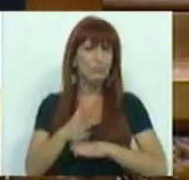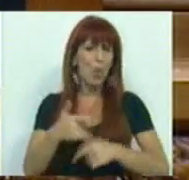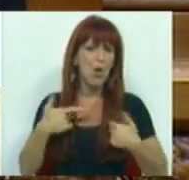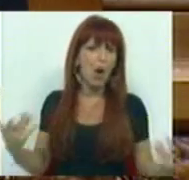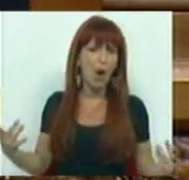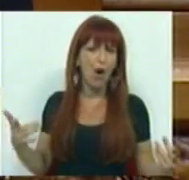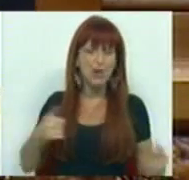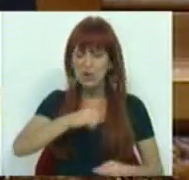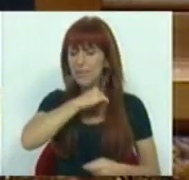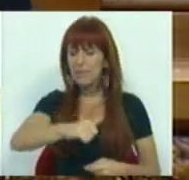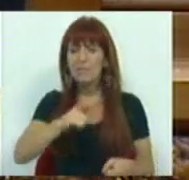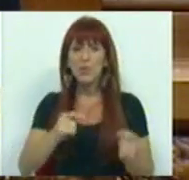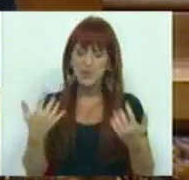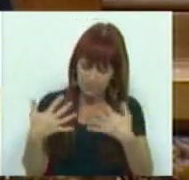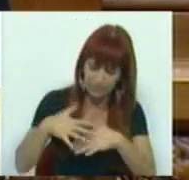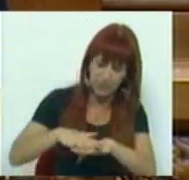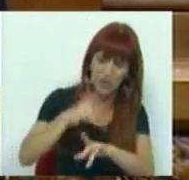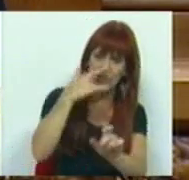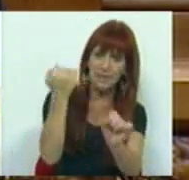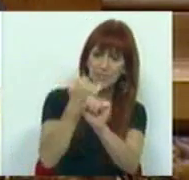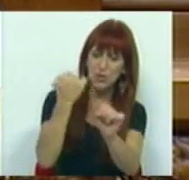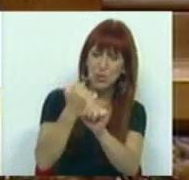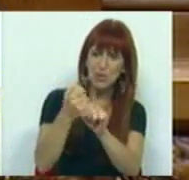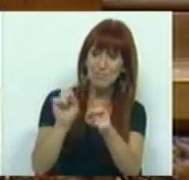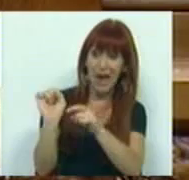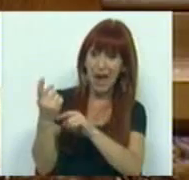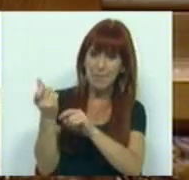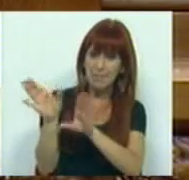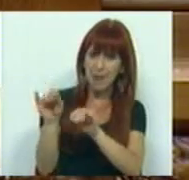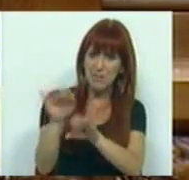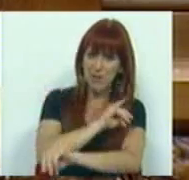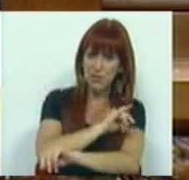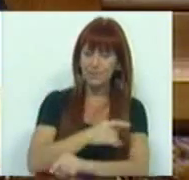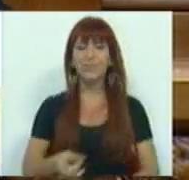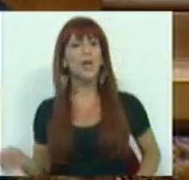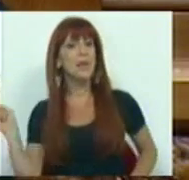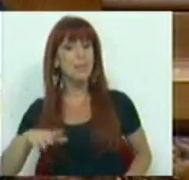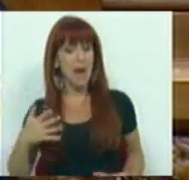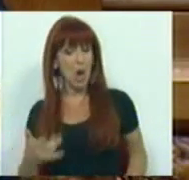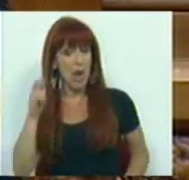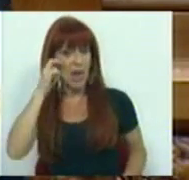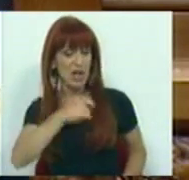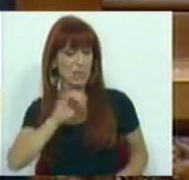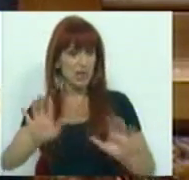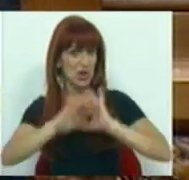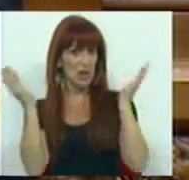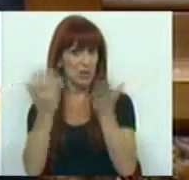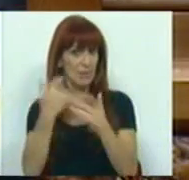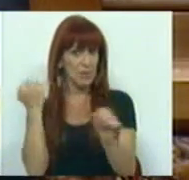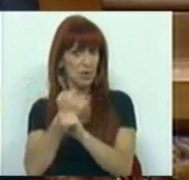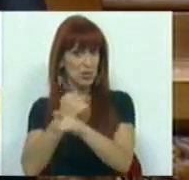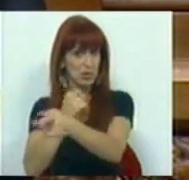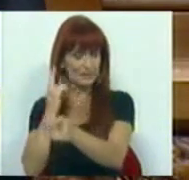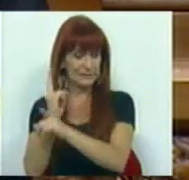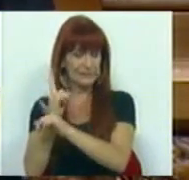intervenção e permitiria a integração do trabalhador mais rapidamente. Também o atual Inspetor-Geral de Trabalho, José Luís